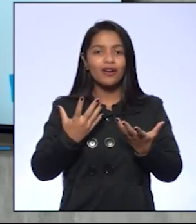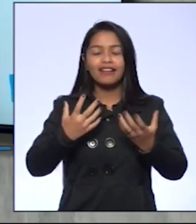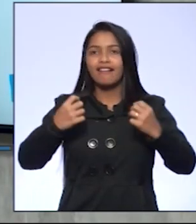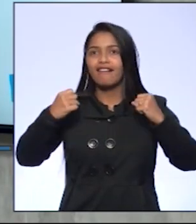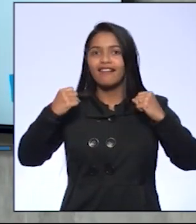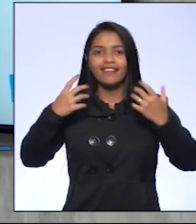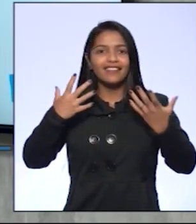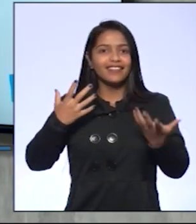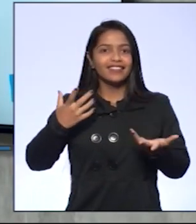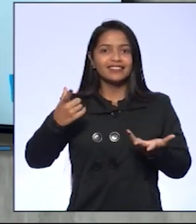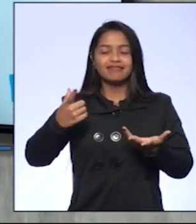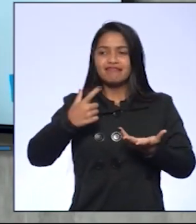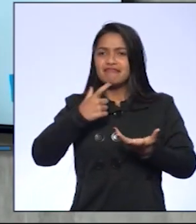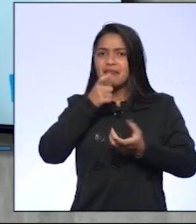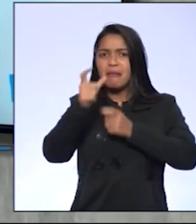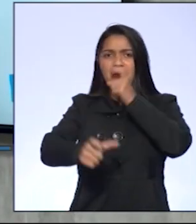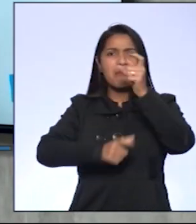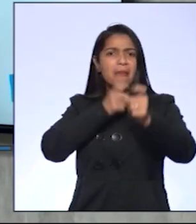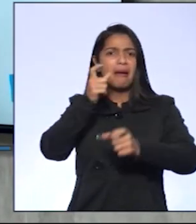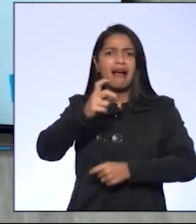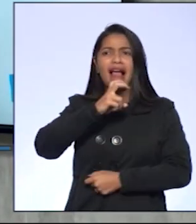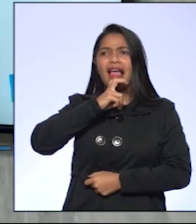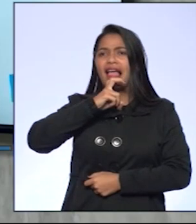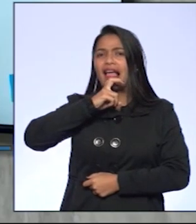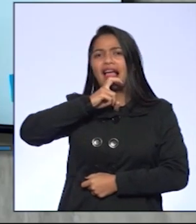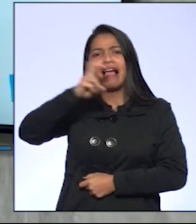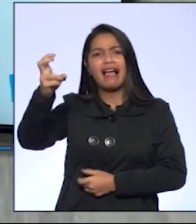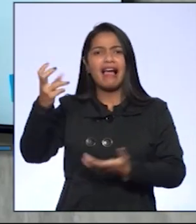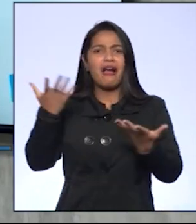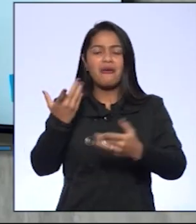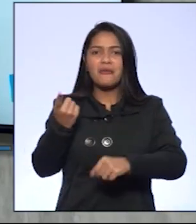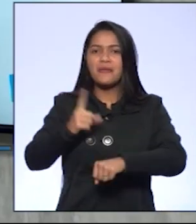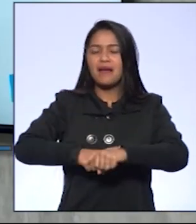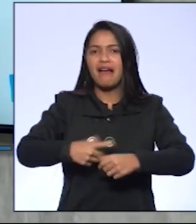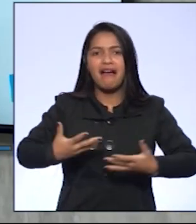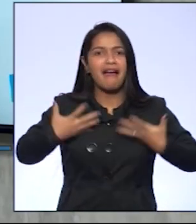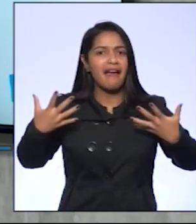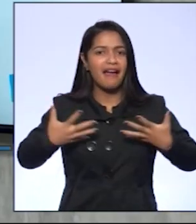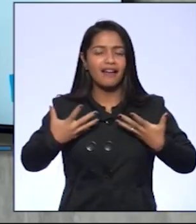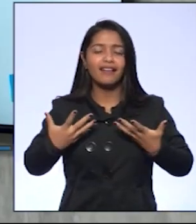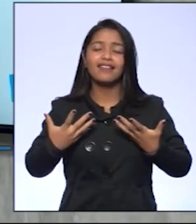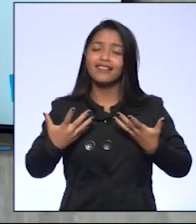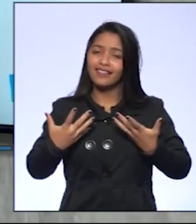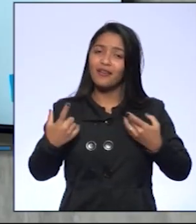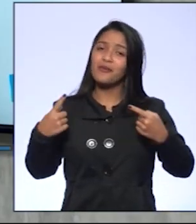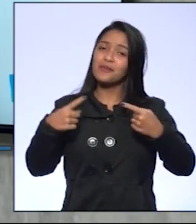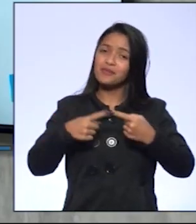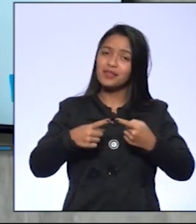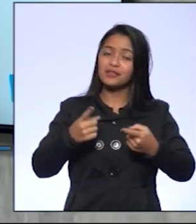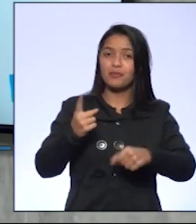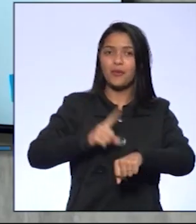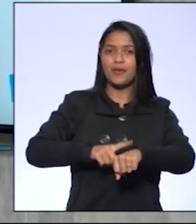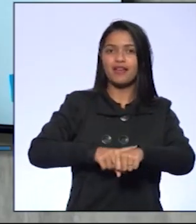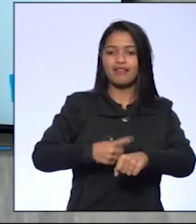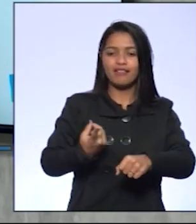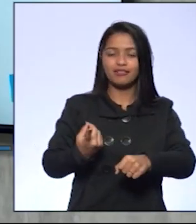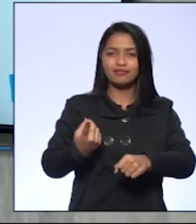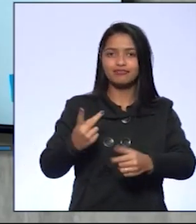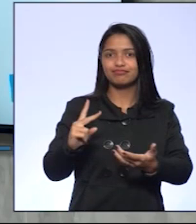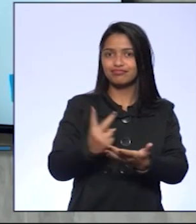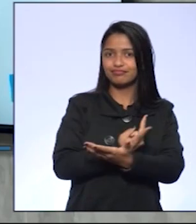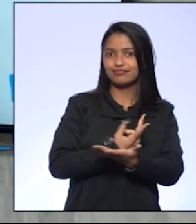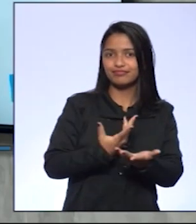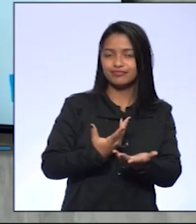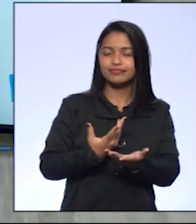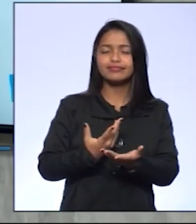Deus quantas palavras vai gritar nesse momento de euforia. Tem a ver com a situação, beleza? Raiva também, né? Quando a gente